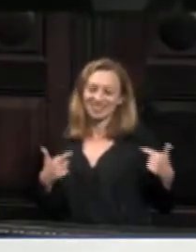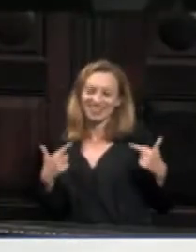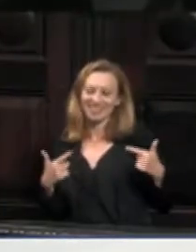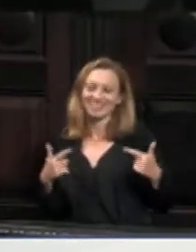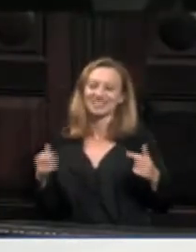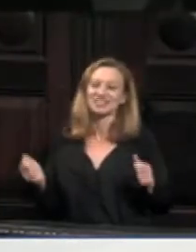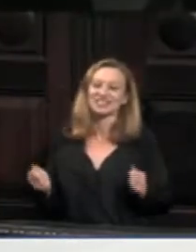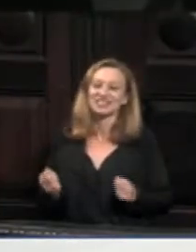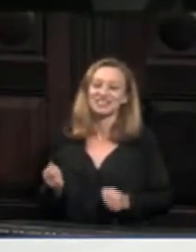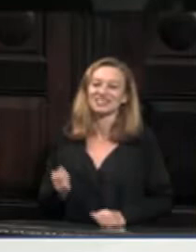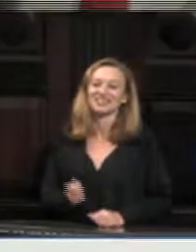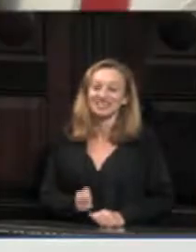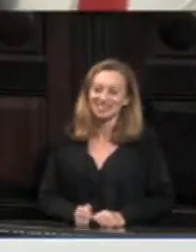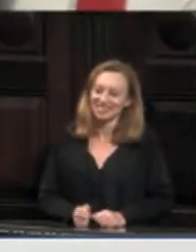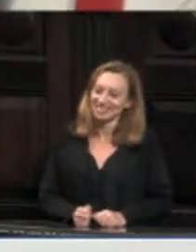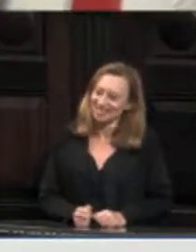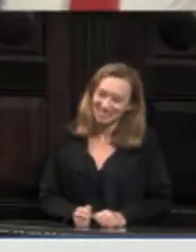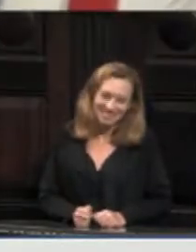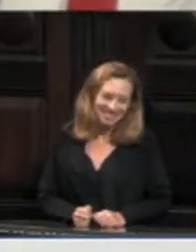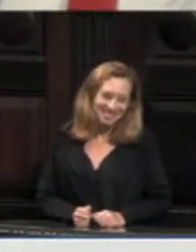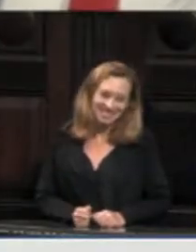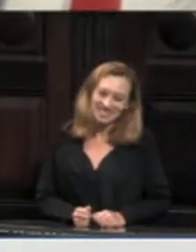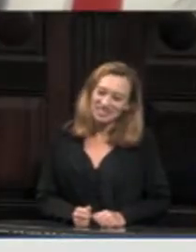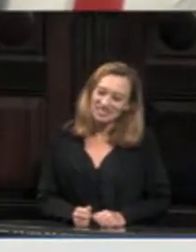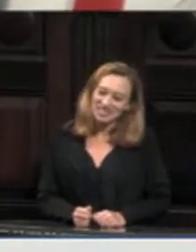acompanha o voto a favor.